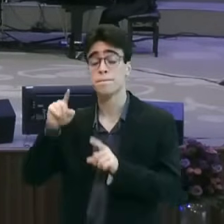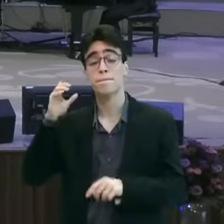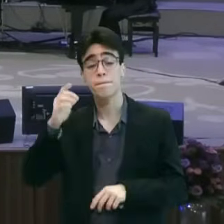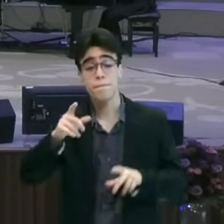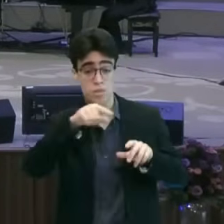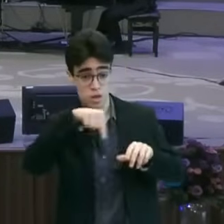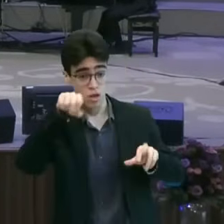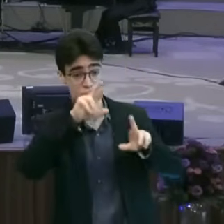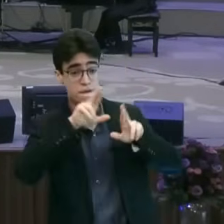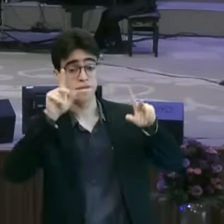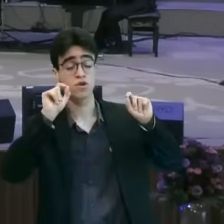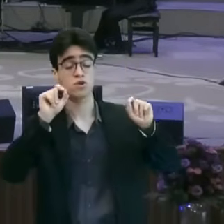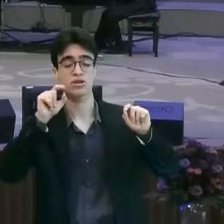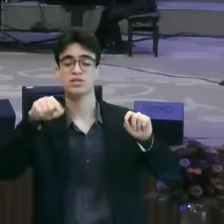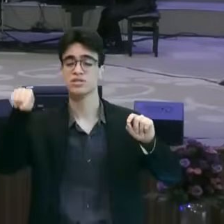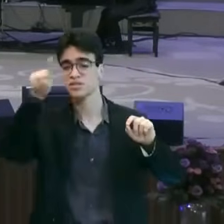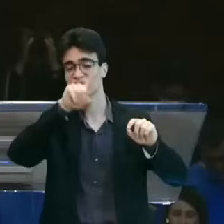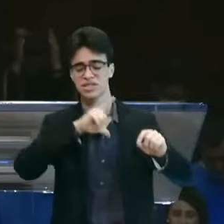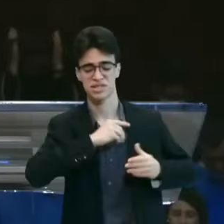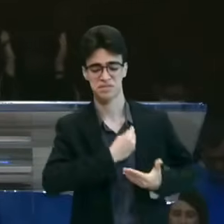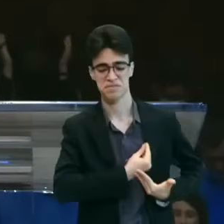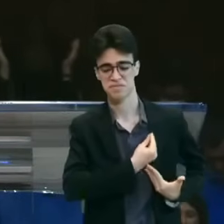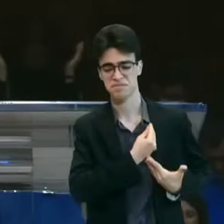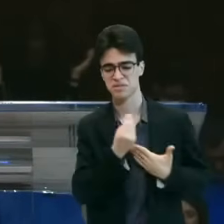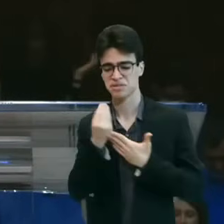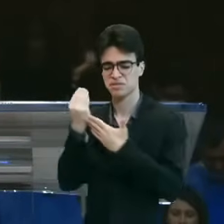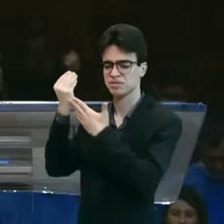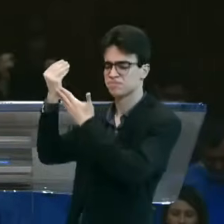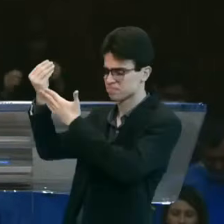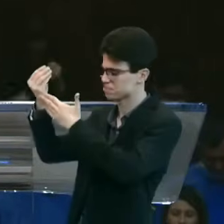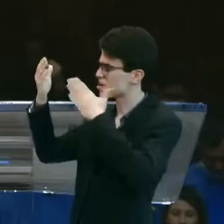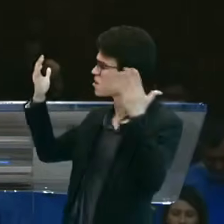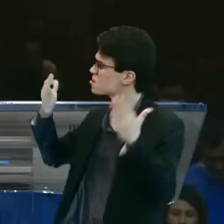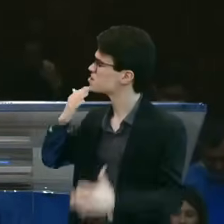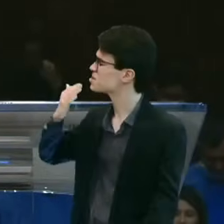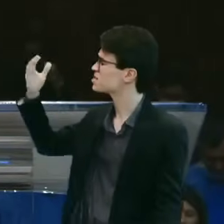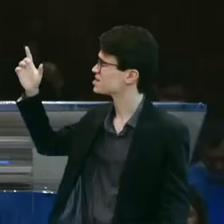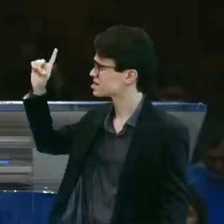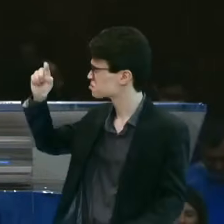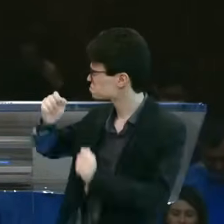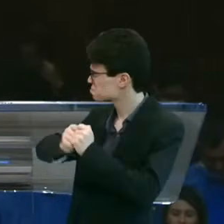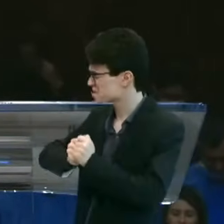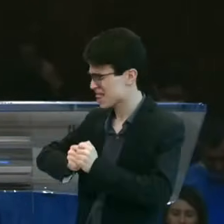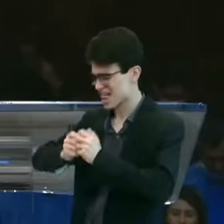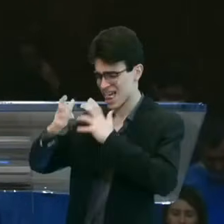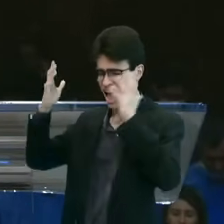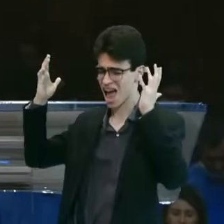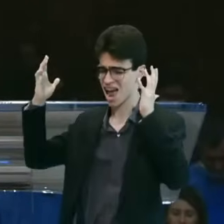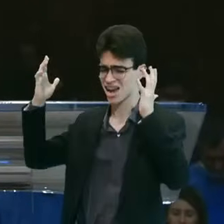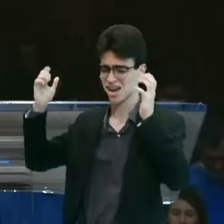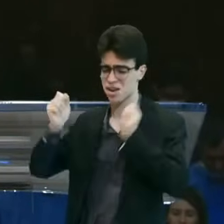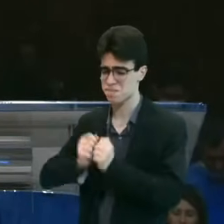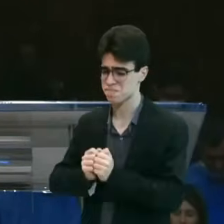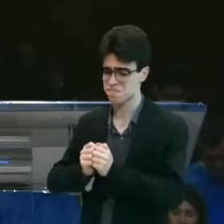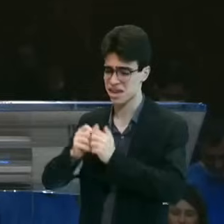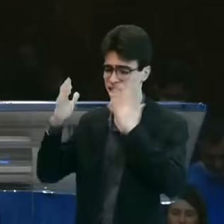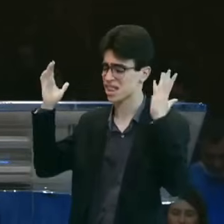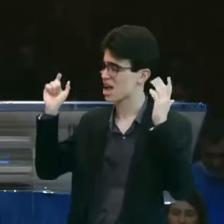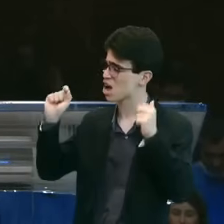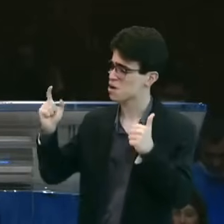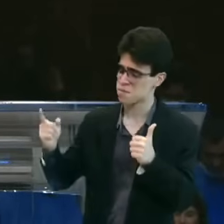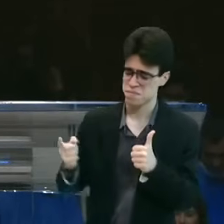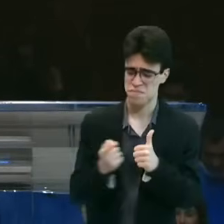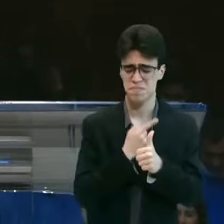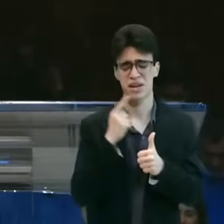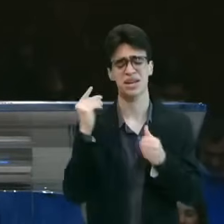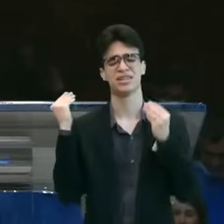estão se colocando nas tuas mãos. E eu quero te pedir milagres, Senhor. Ó Pai, milagres primeiro no